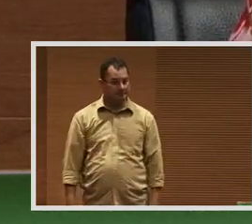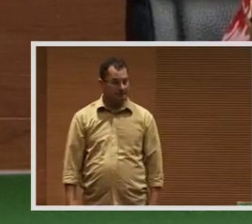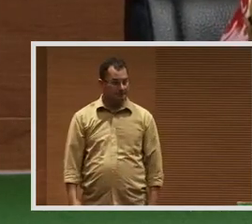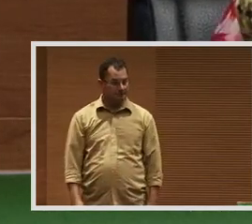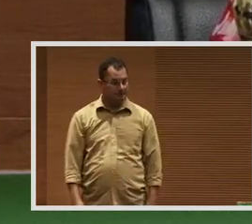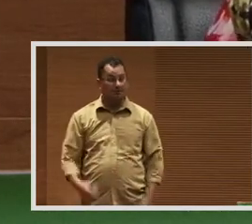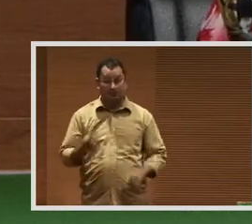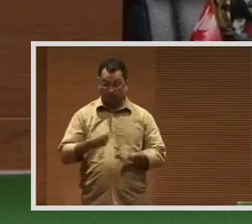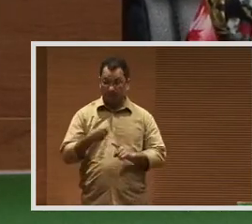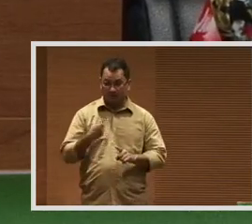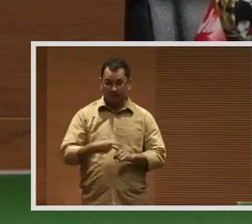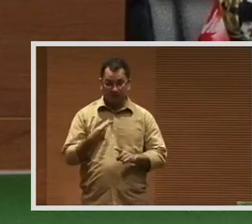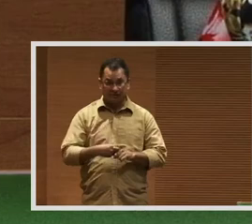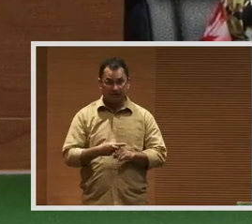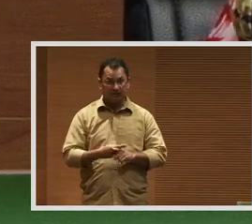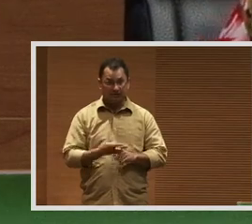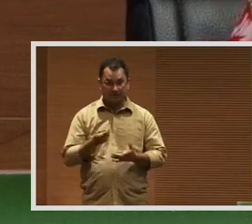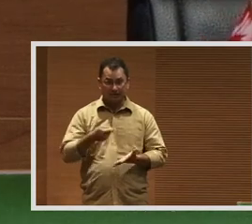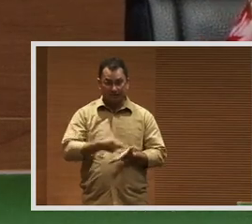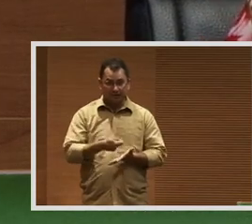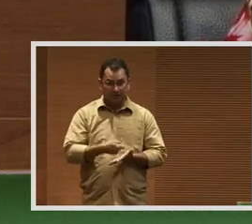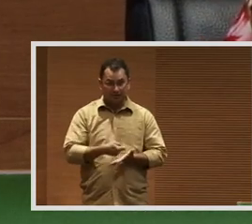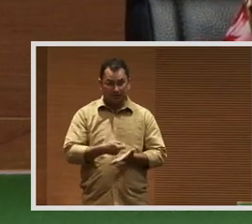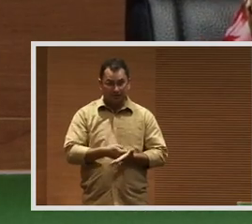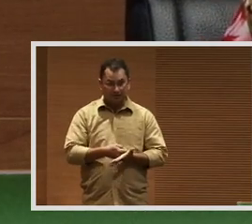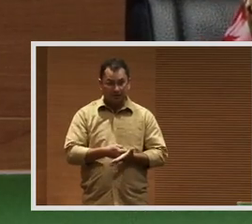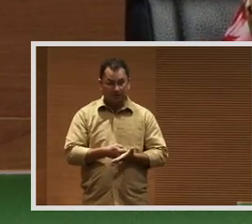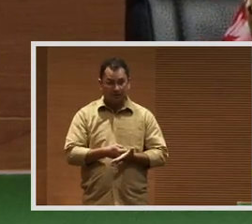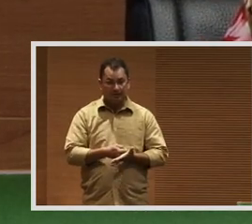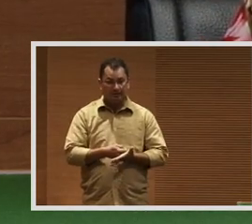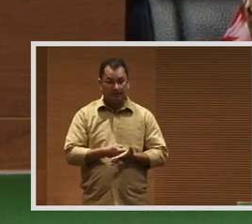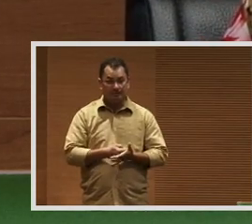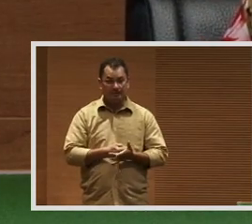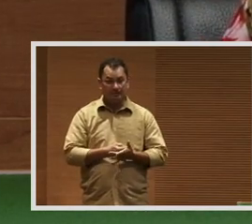Né? Porque a consulta de pediatria paga menos